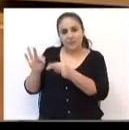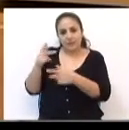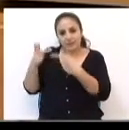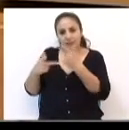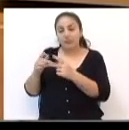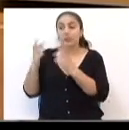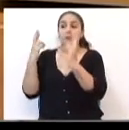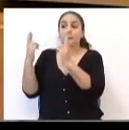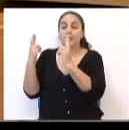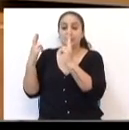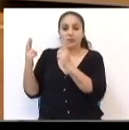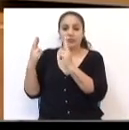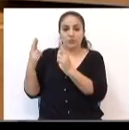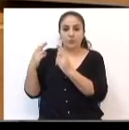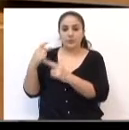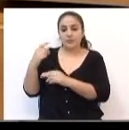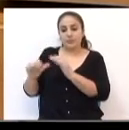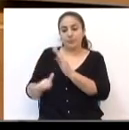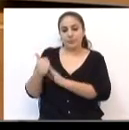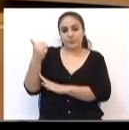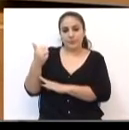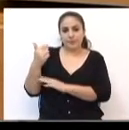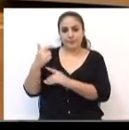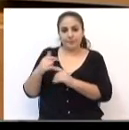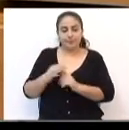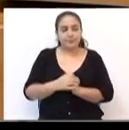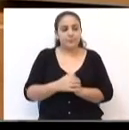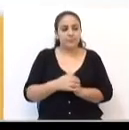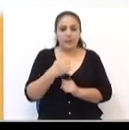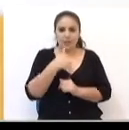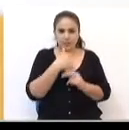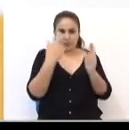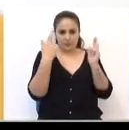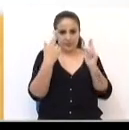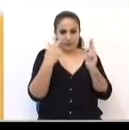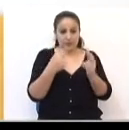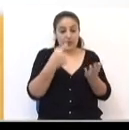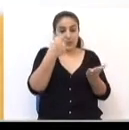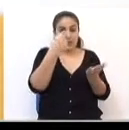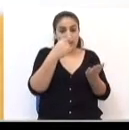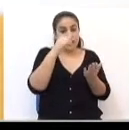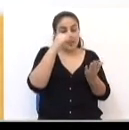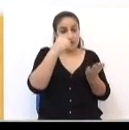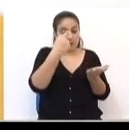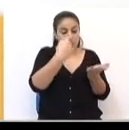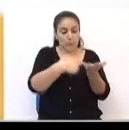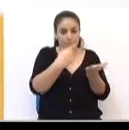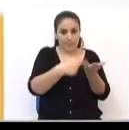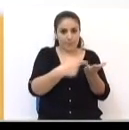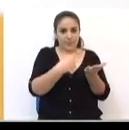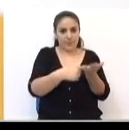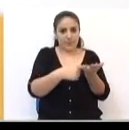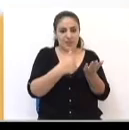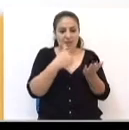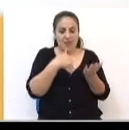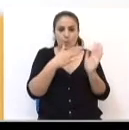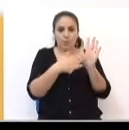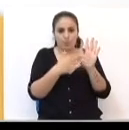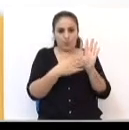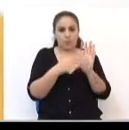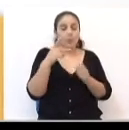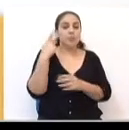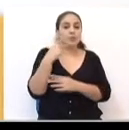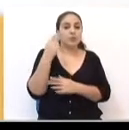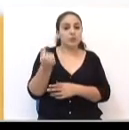são as suas expectativas, então, para este primeiro mandato? Eu tenho a expectativa de cumprir até o final com aquilo que me propus, uma política